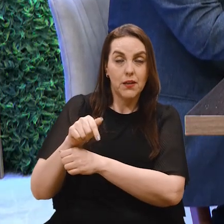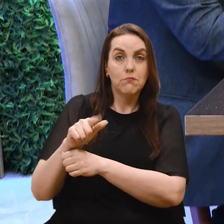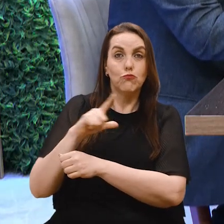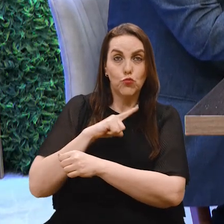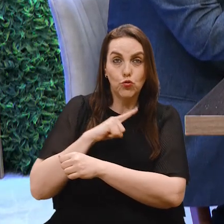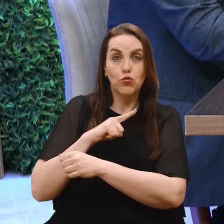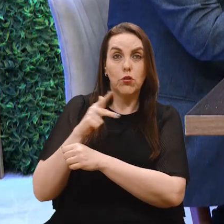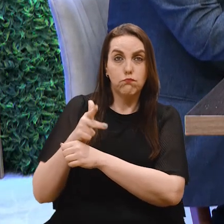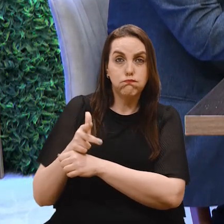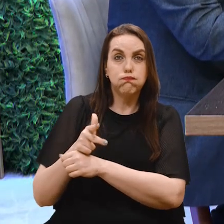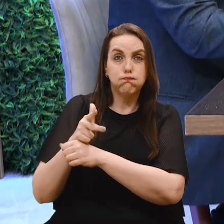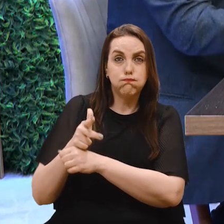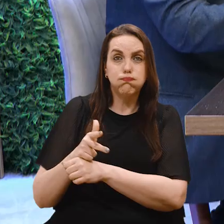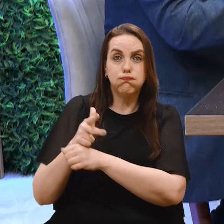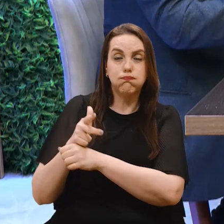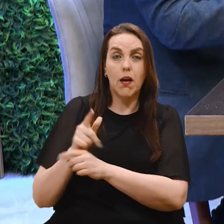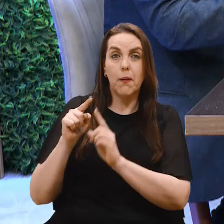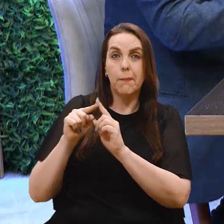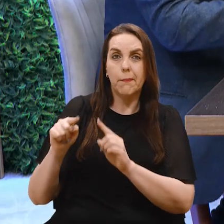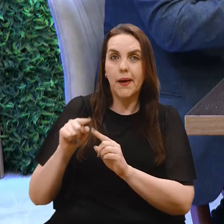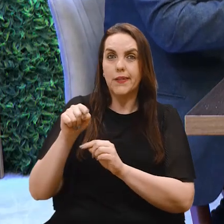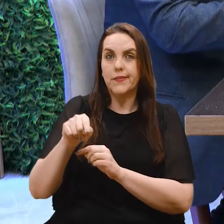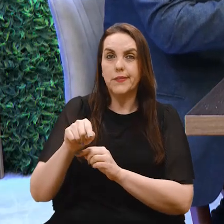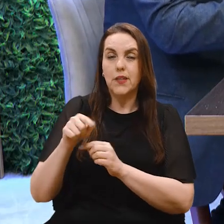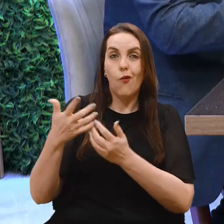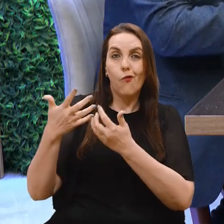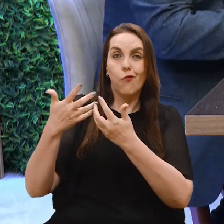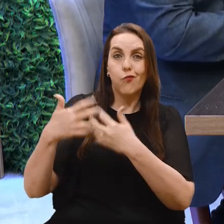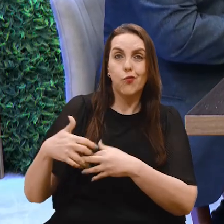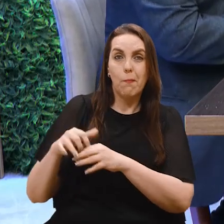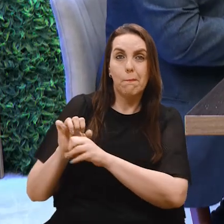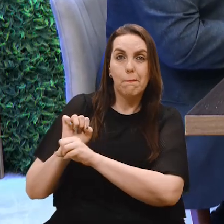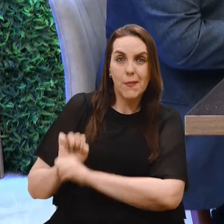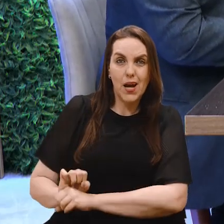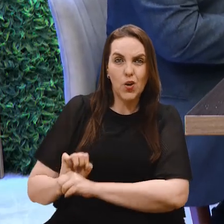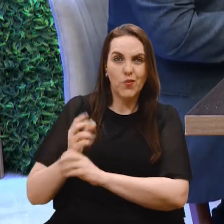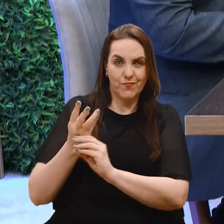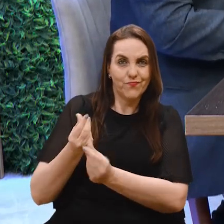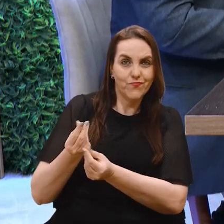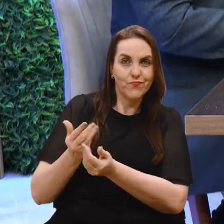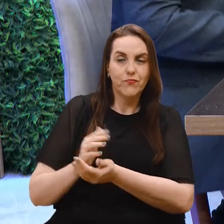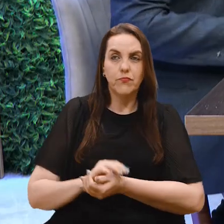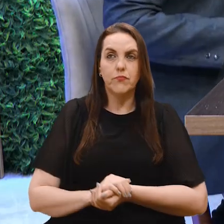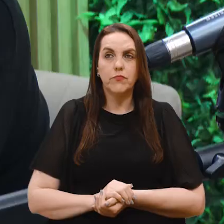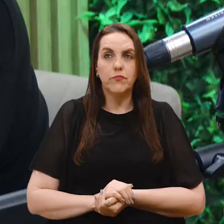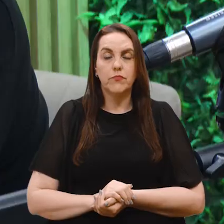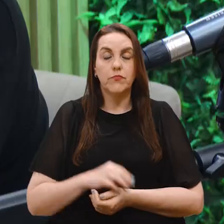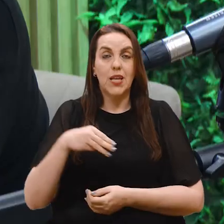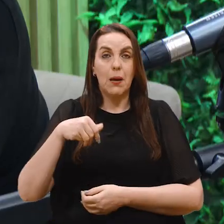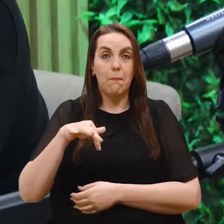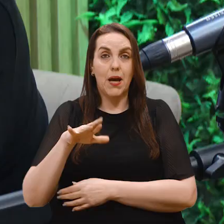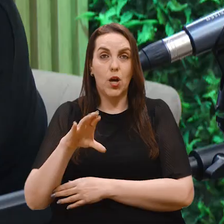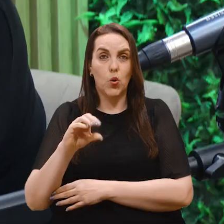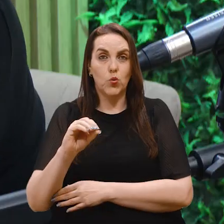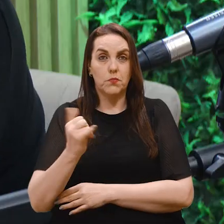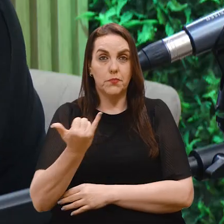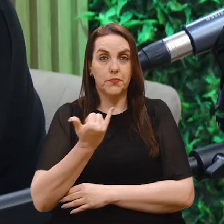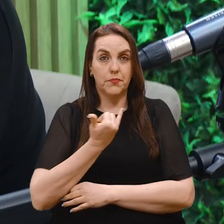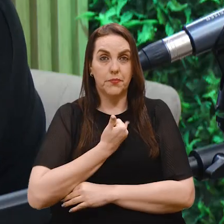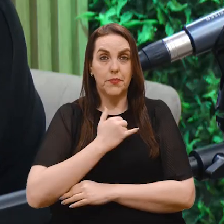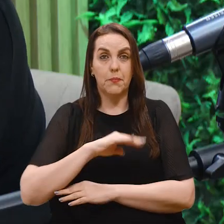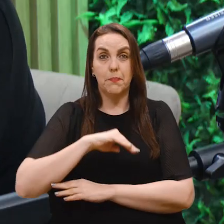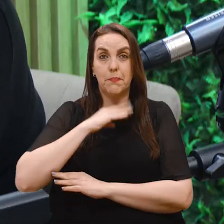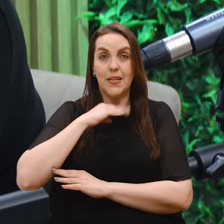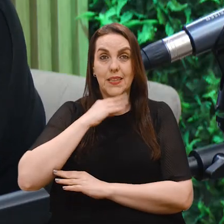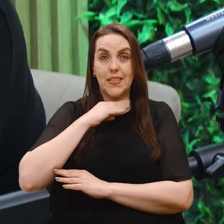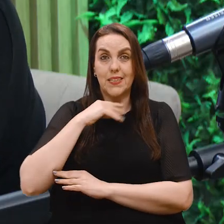operação, mas não acabou deixando de funcionar com o tempo. O Marcos me disse que ela é a bateria,